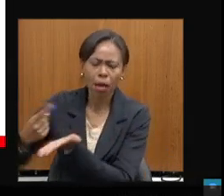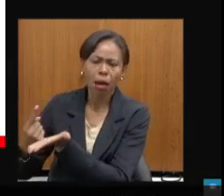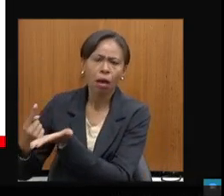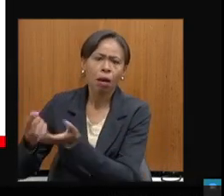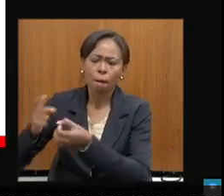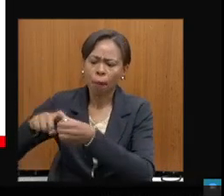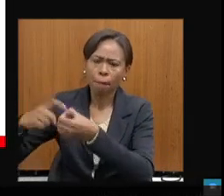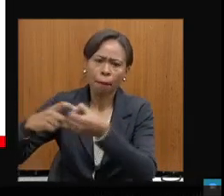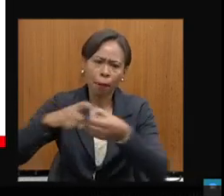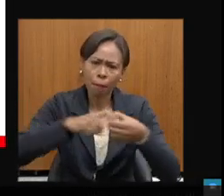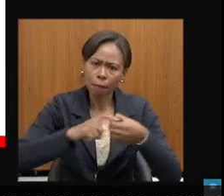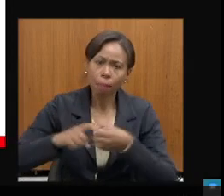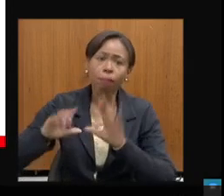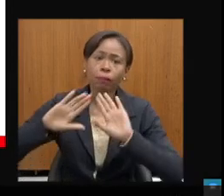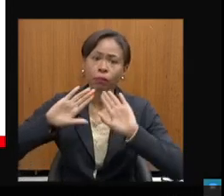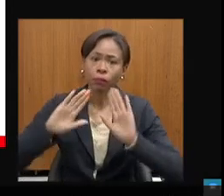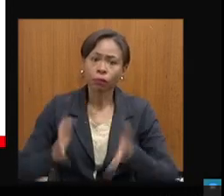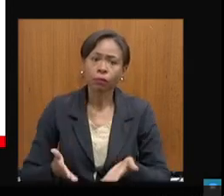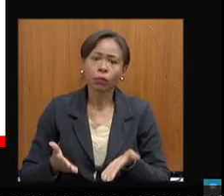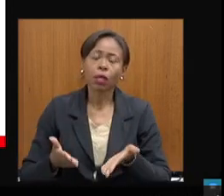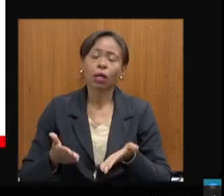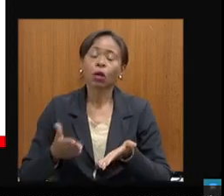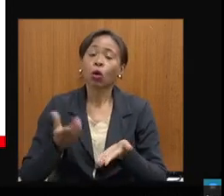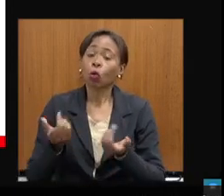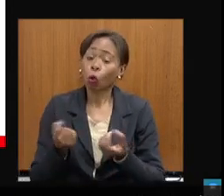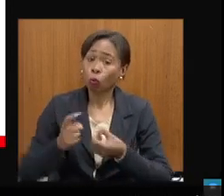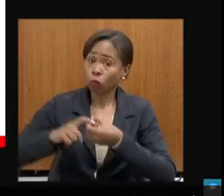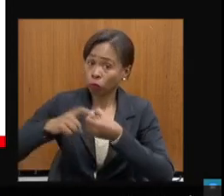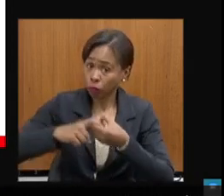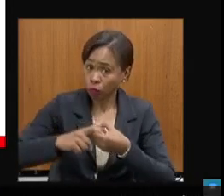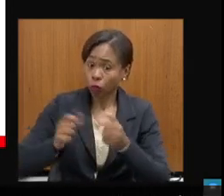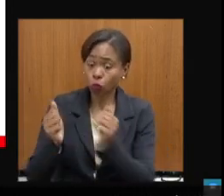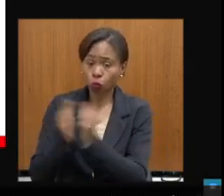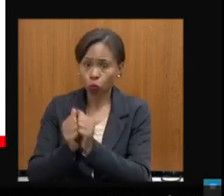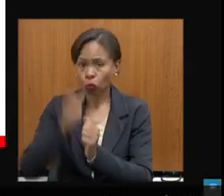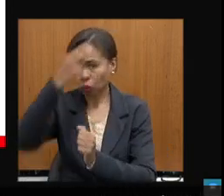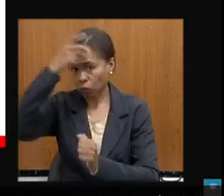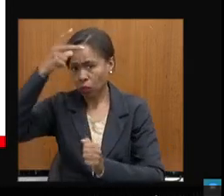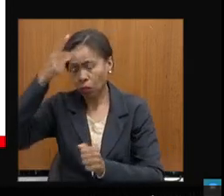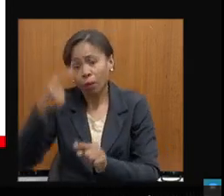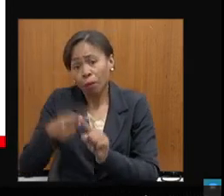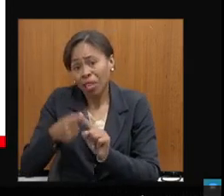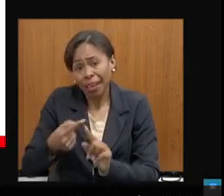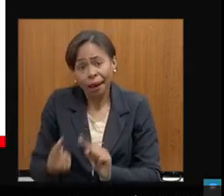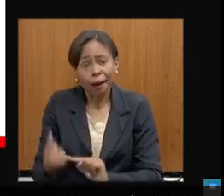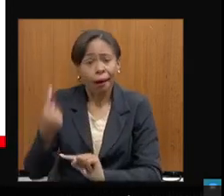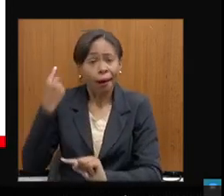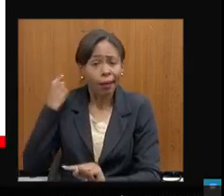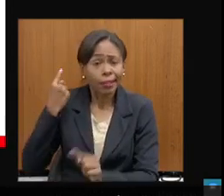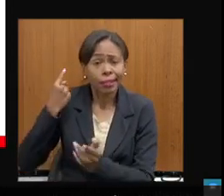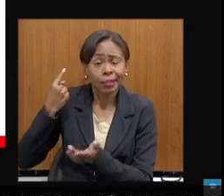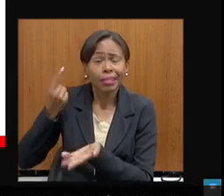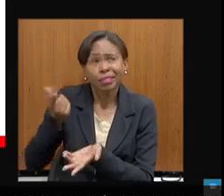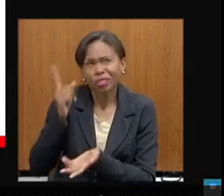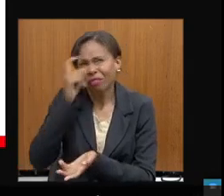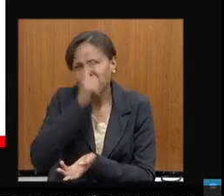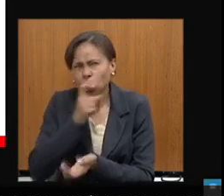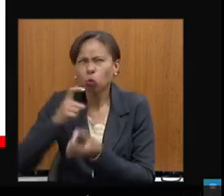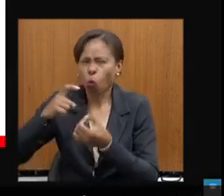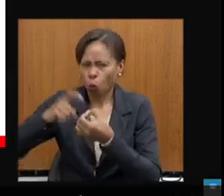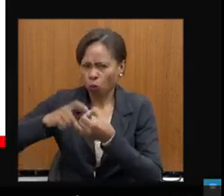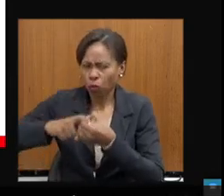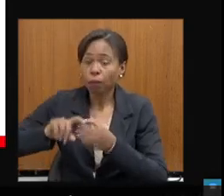essa assinatura dos convênios com os municípios da da dificuldade que eles tinham de Assumir o compromisso via convênio